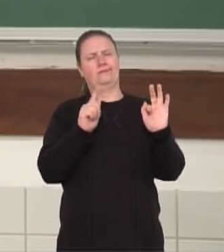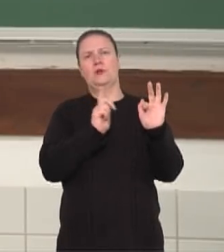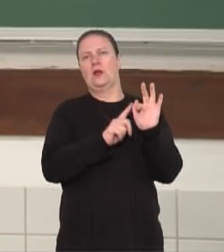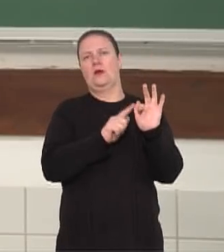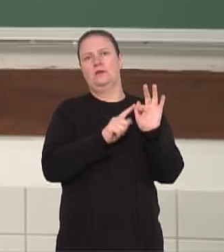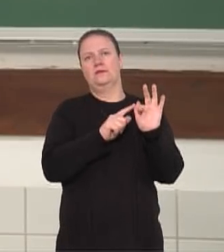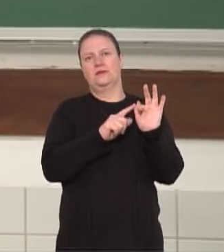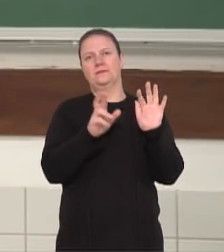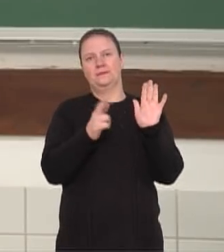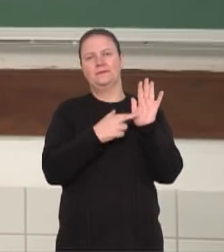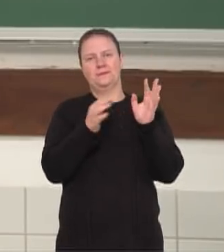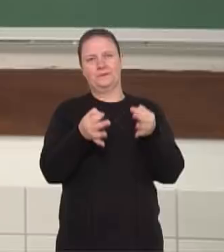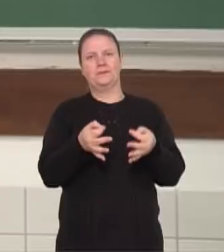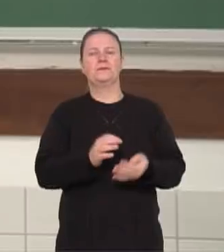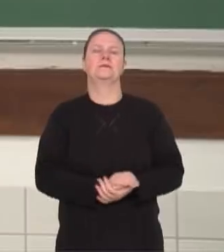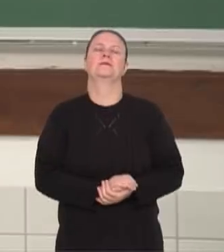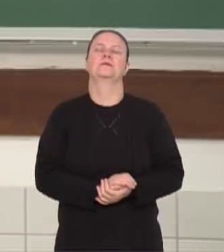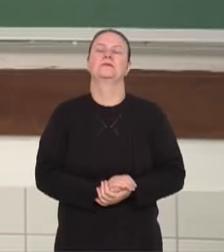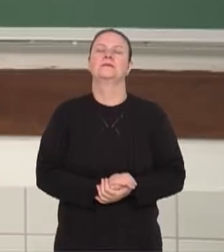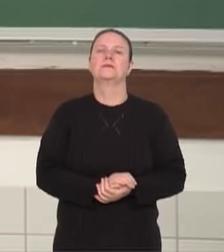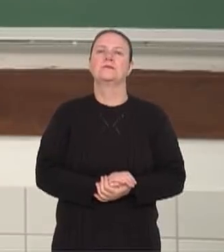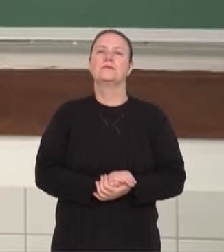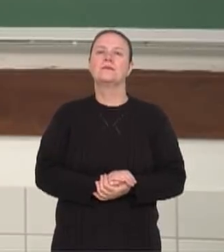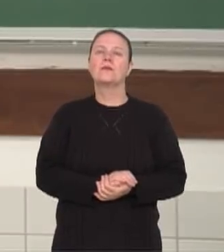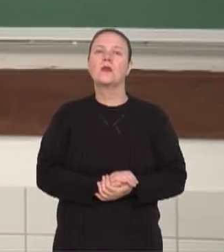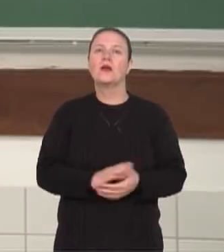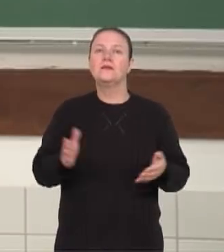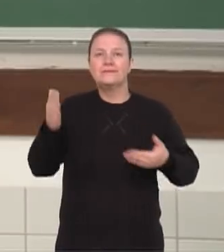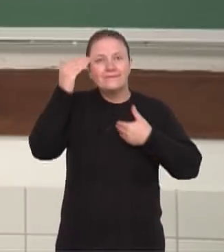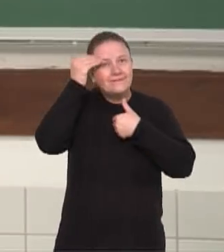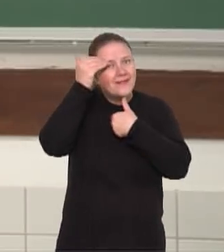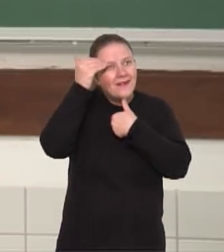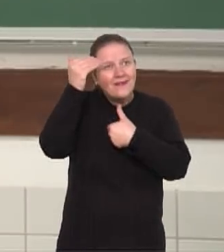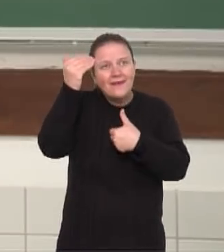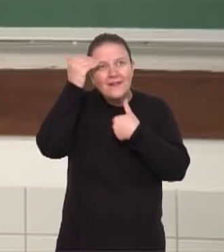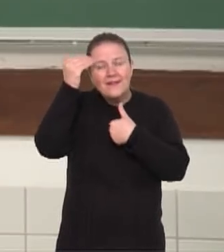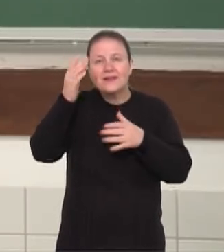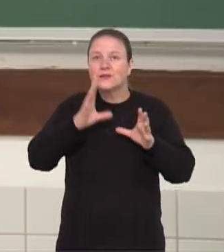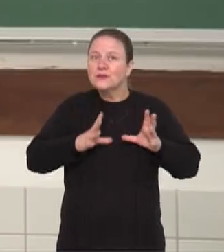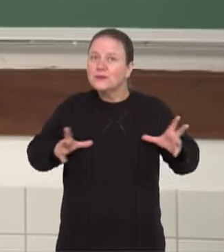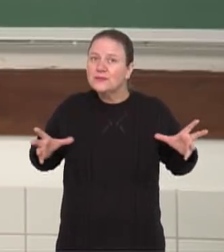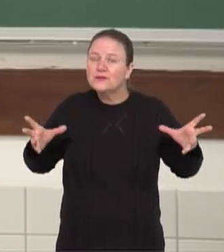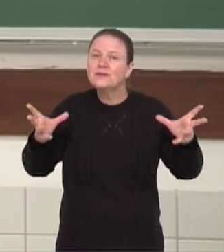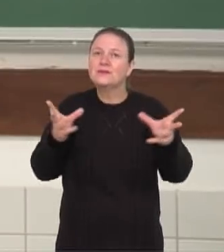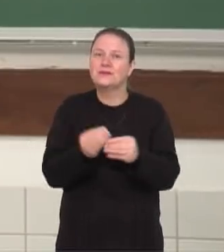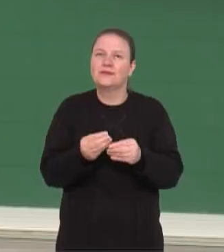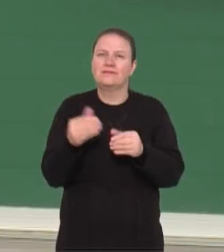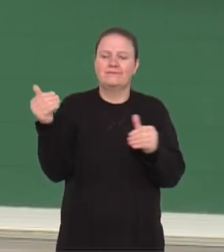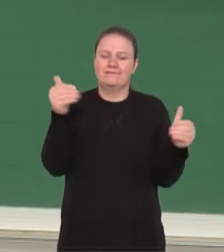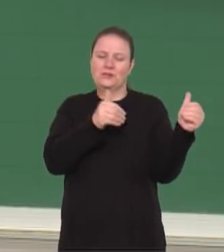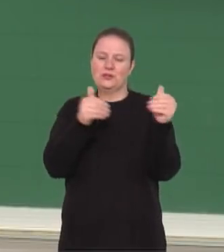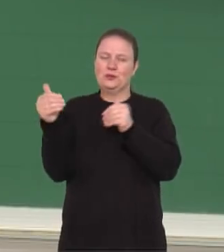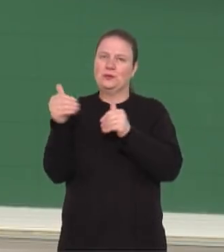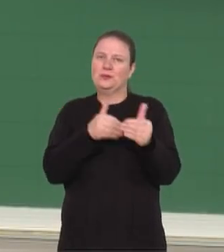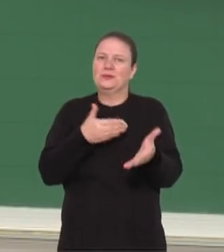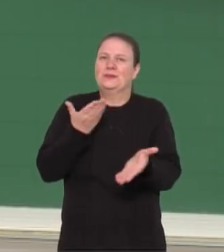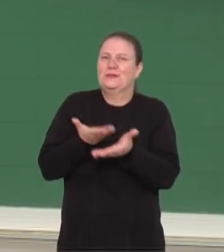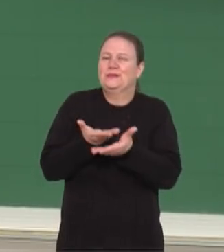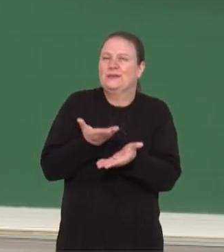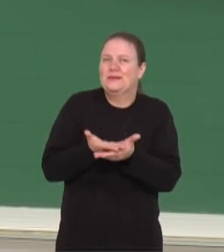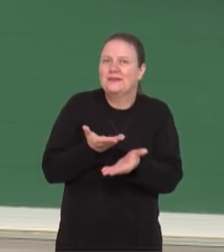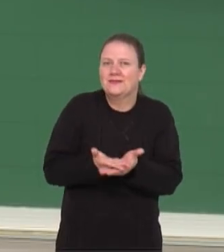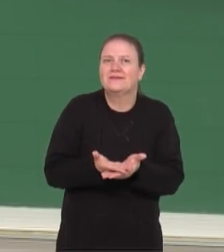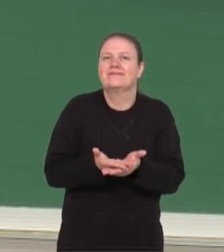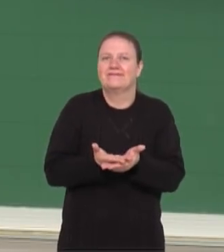notícia, como vimos. Ok, pessoal? Então, agradeço a todos a participação nesta aula.